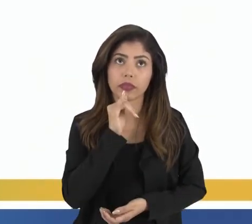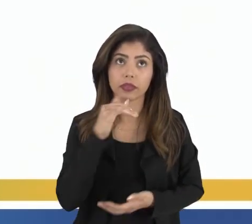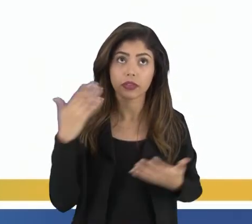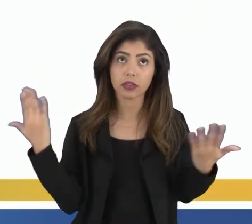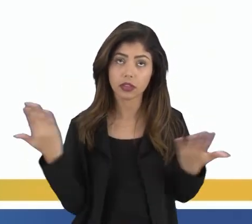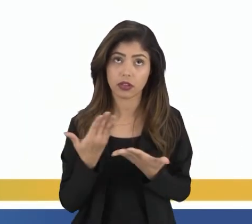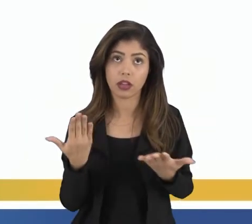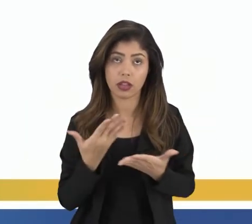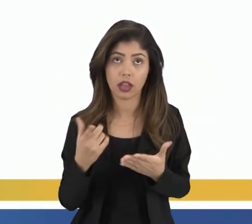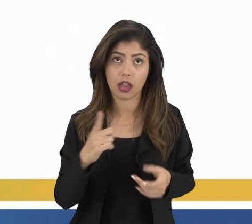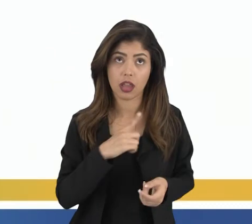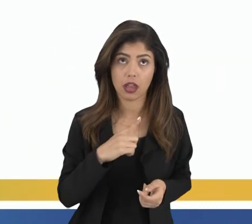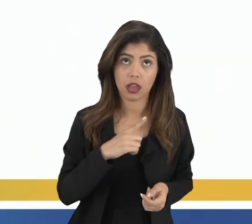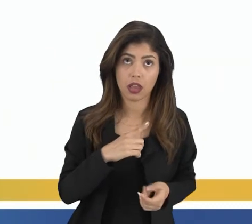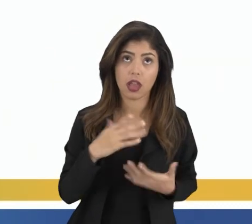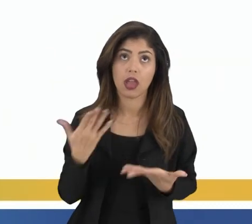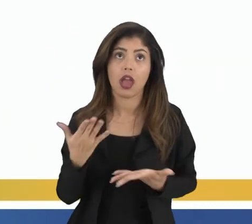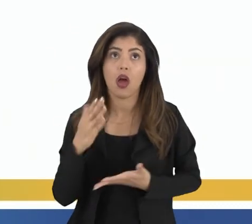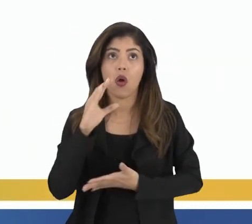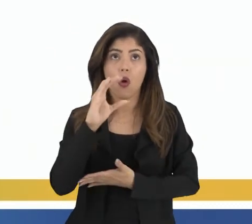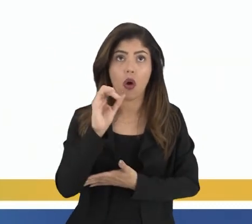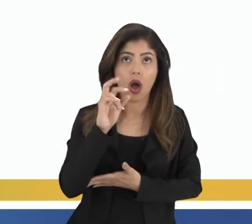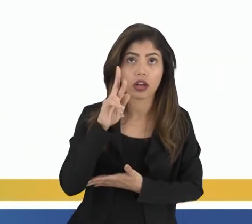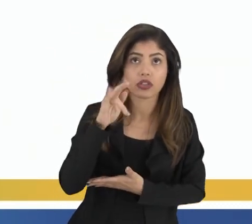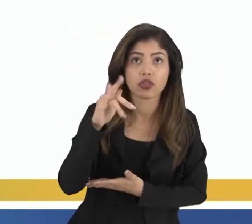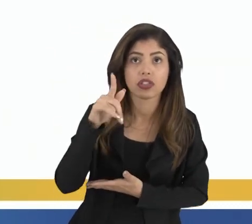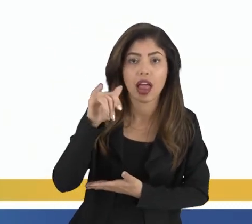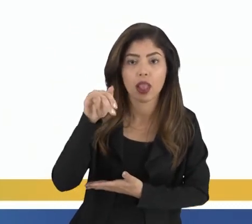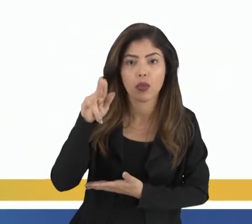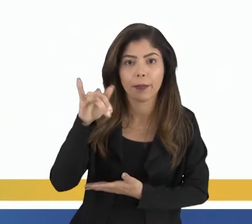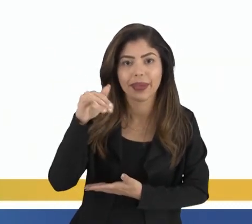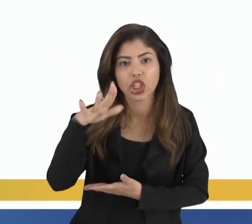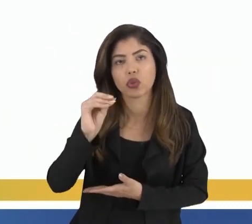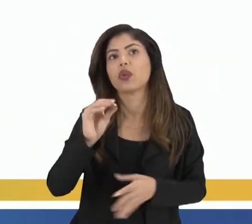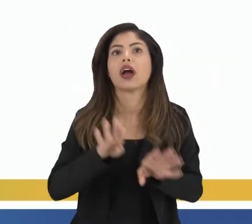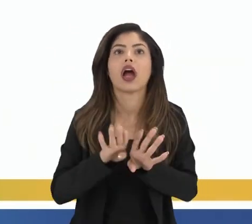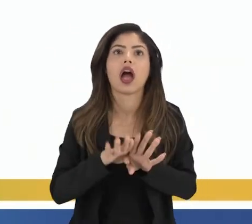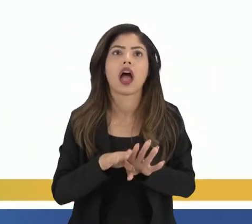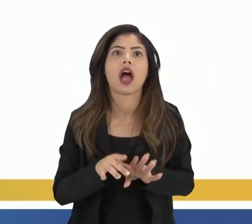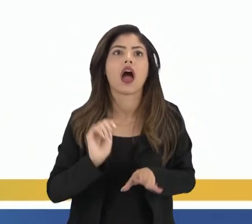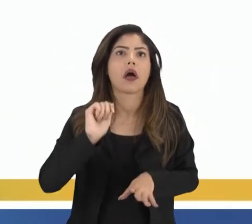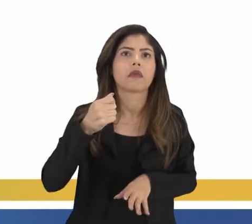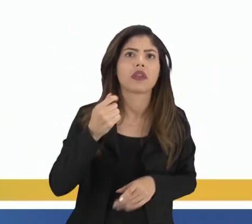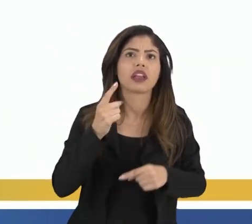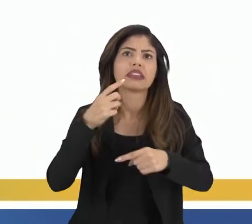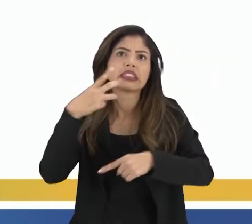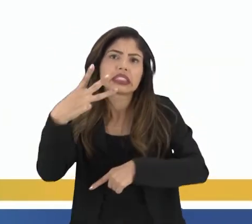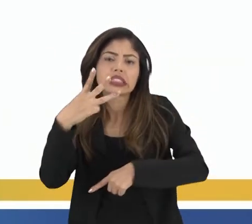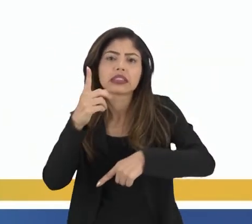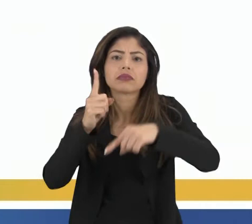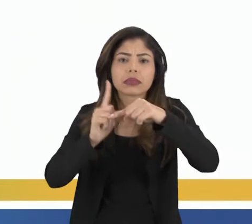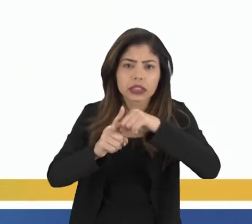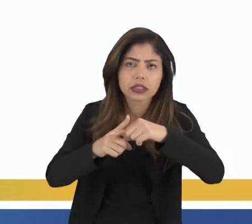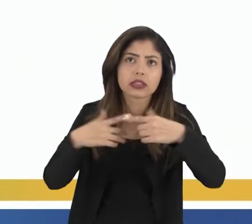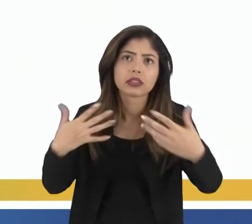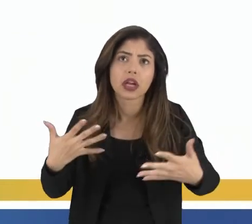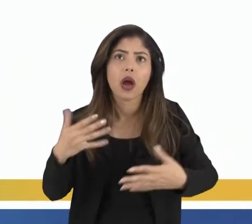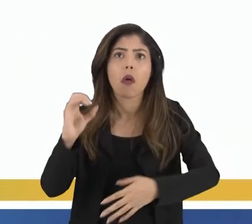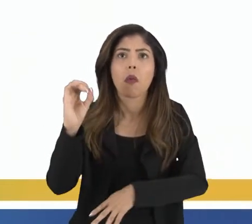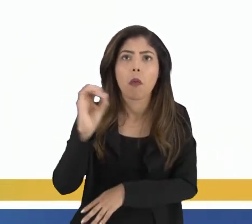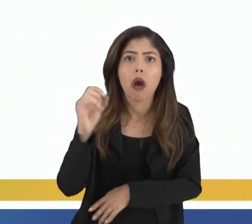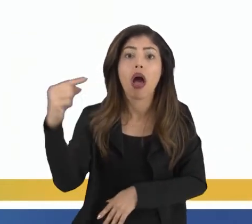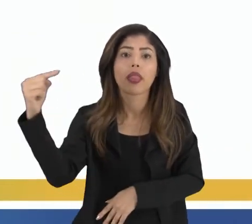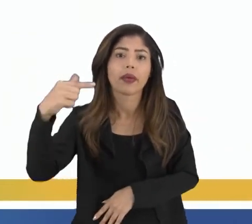cálcio. Mais um exemplo, agora eu tenho a formação do óxido de alumínio. Perceba que o alumínio ele está com um sinal